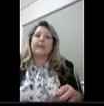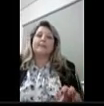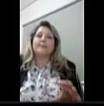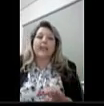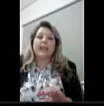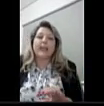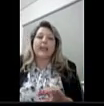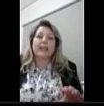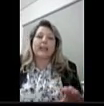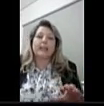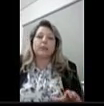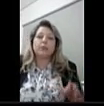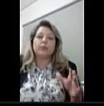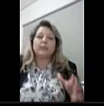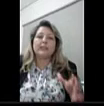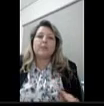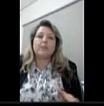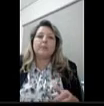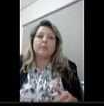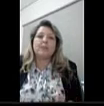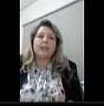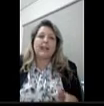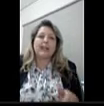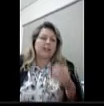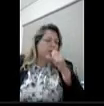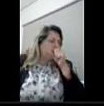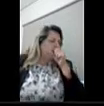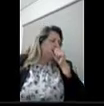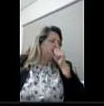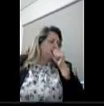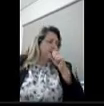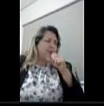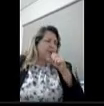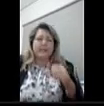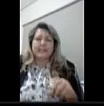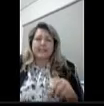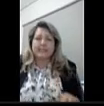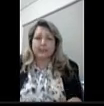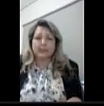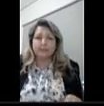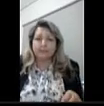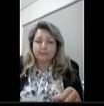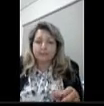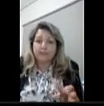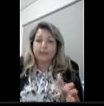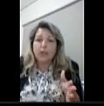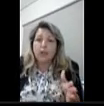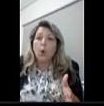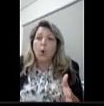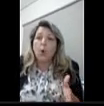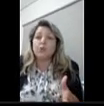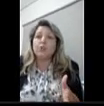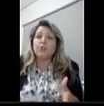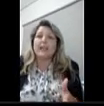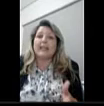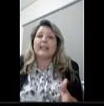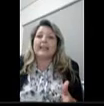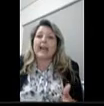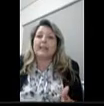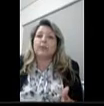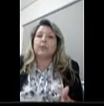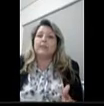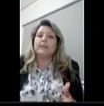Enfim, evitar tudo e deixar o ambiente dela bem organizado. O uso de